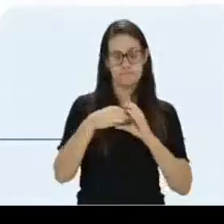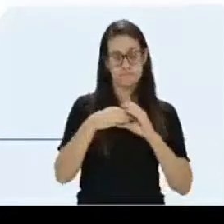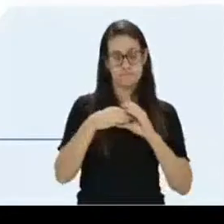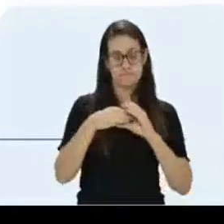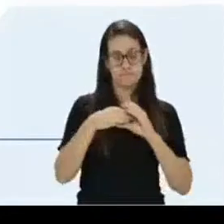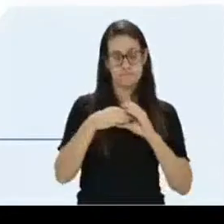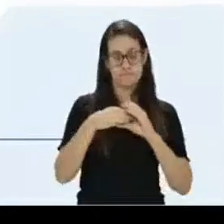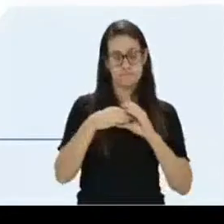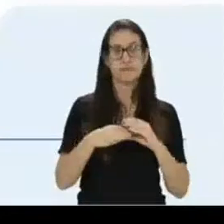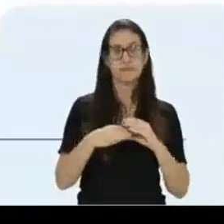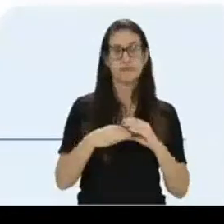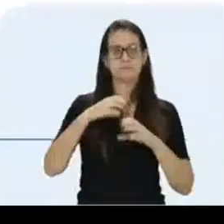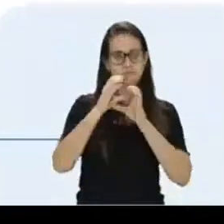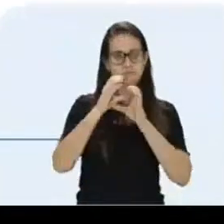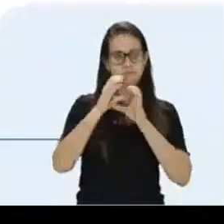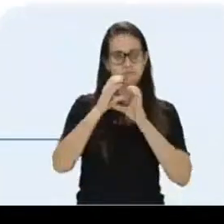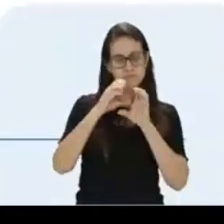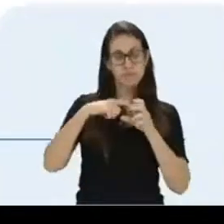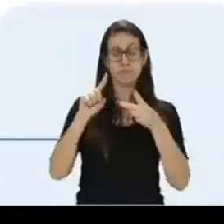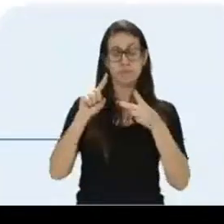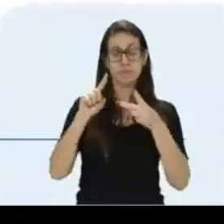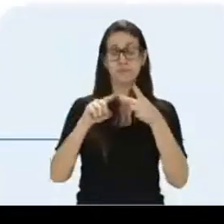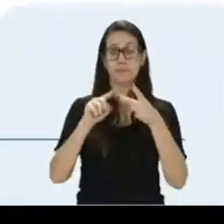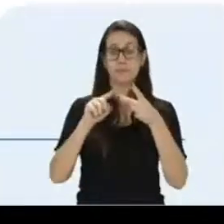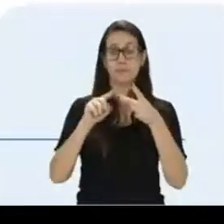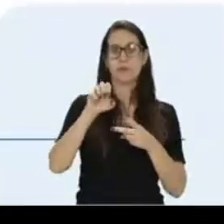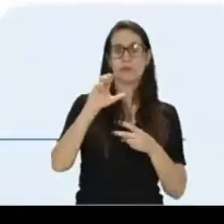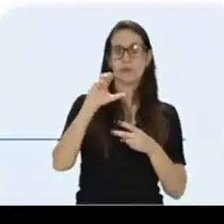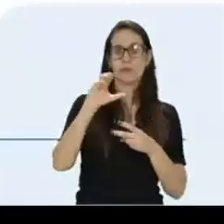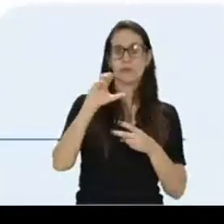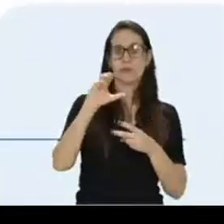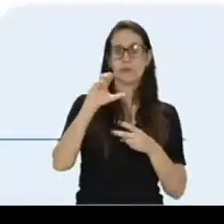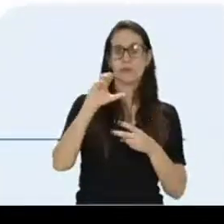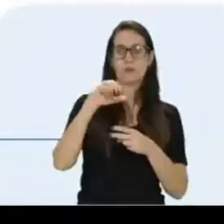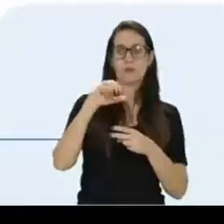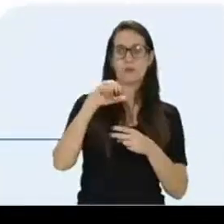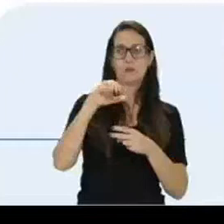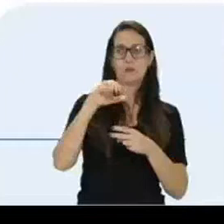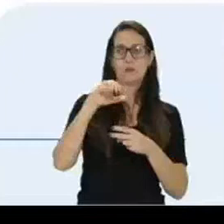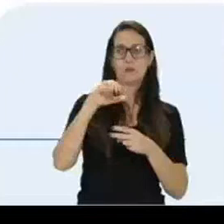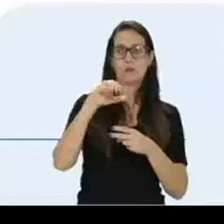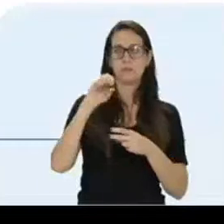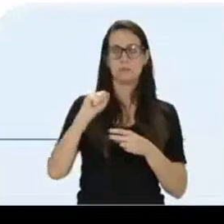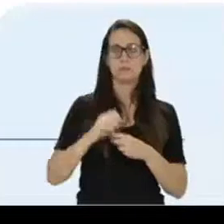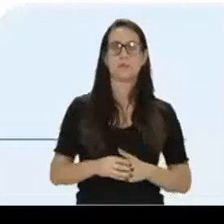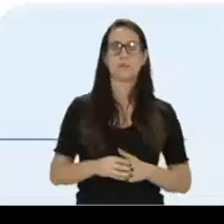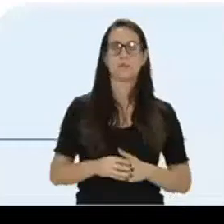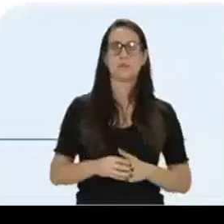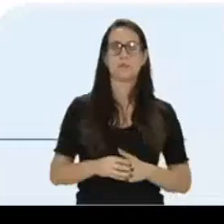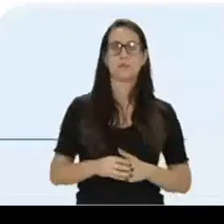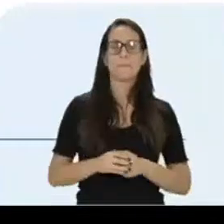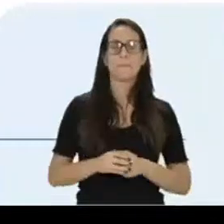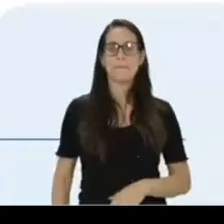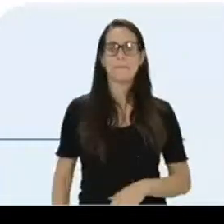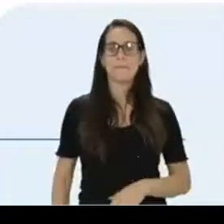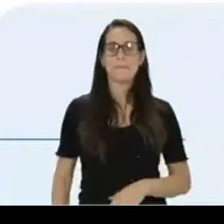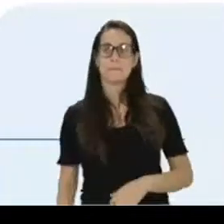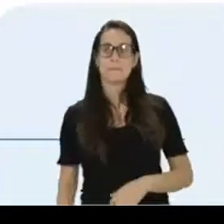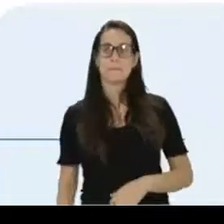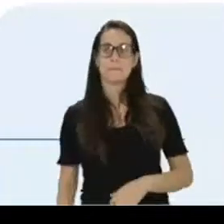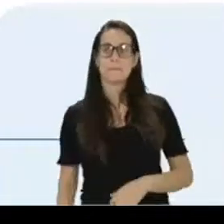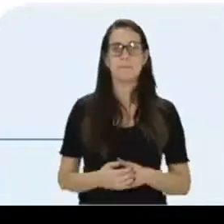e uma eletromicrografia, então, uma imagem de microscópio eletrônico de uma célula eucarionte. Então,